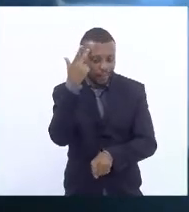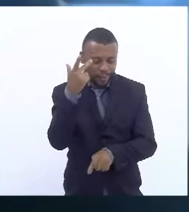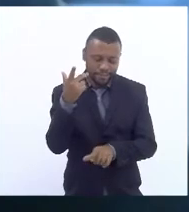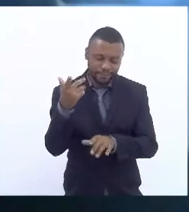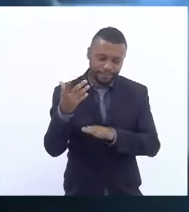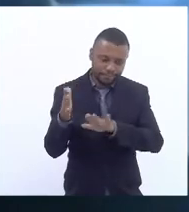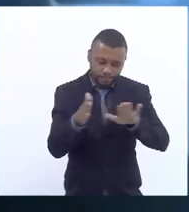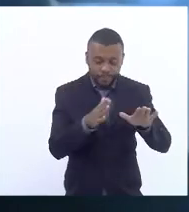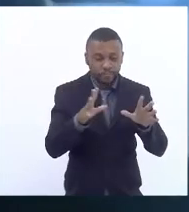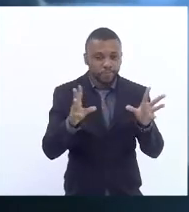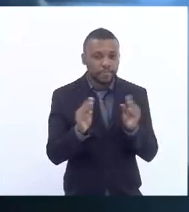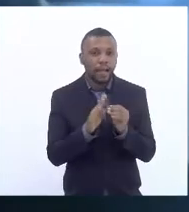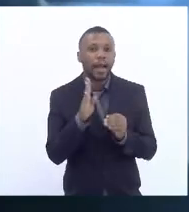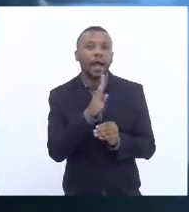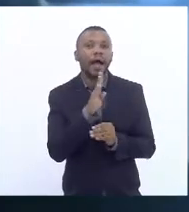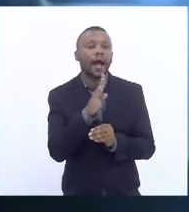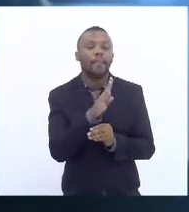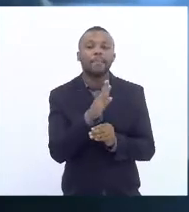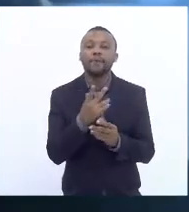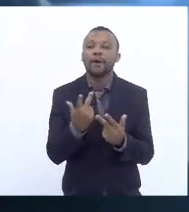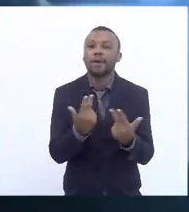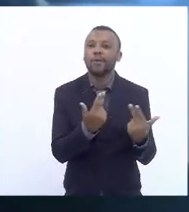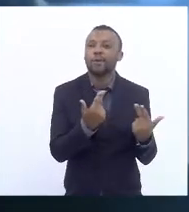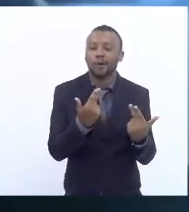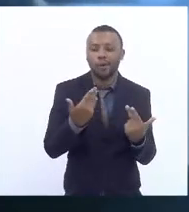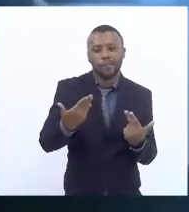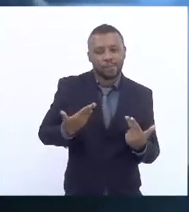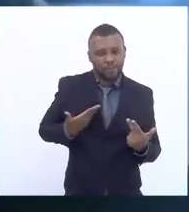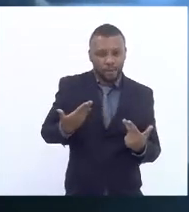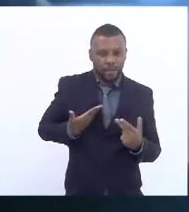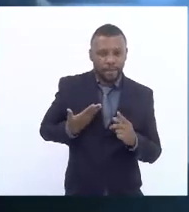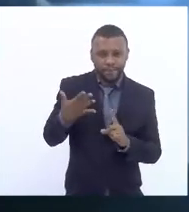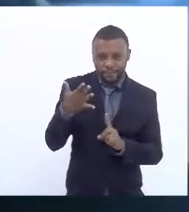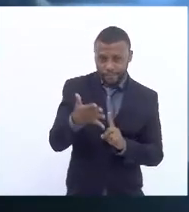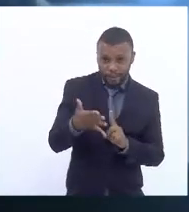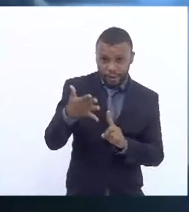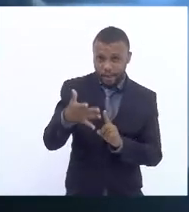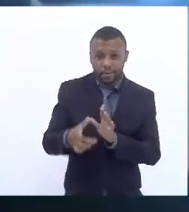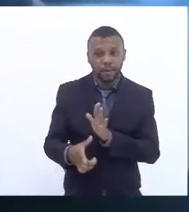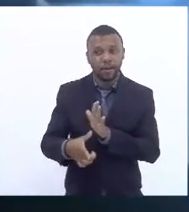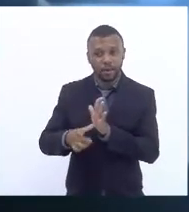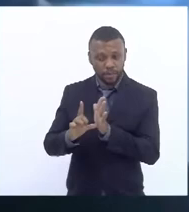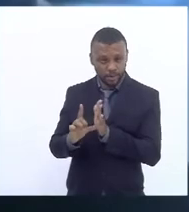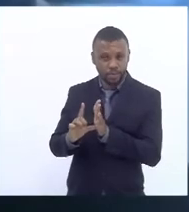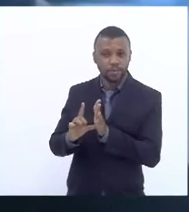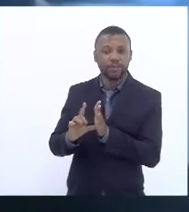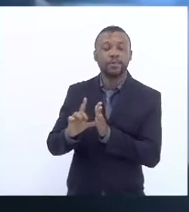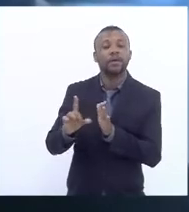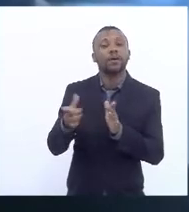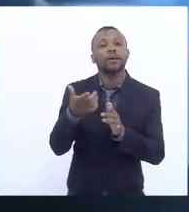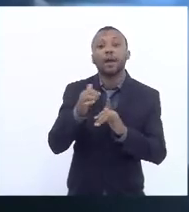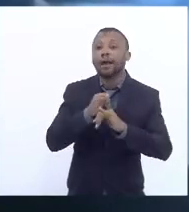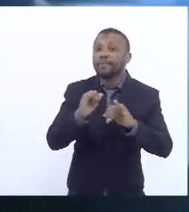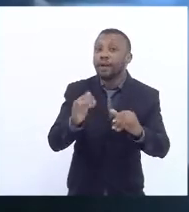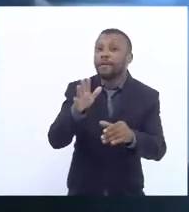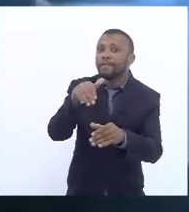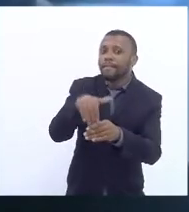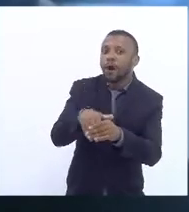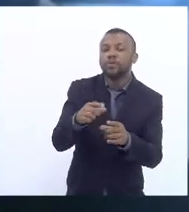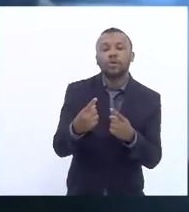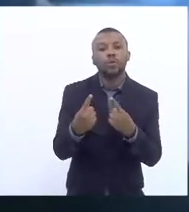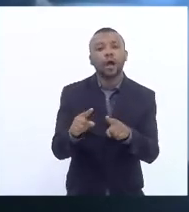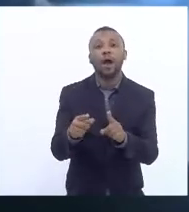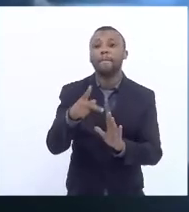Presidente, é rápido também, no mesmo sentido dos meus colegas que me antecederam, também registrar o voto contrário